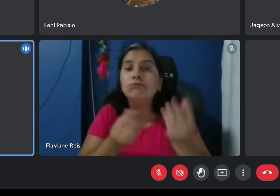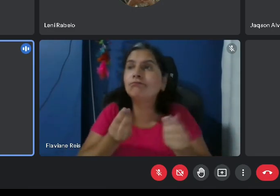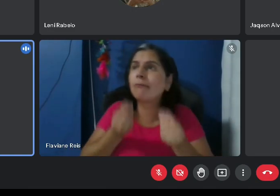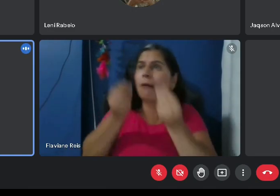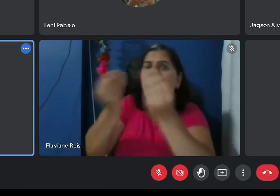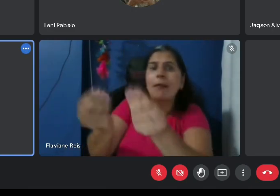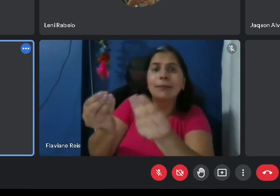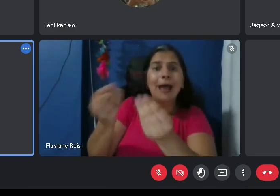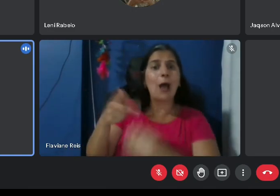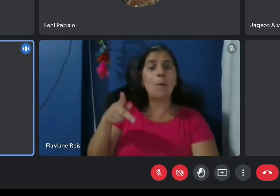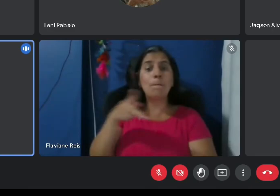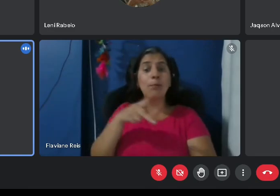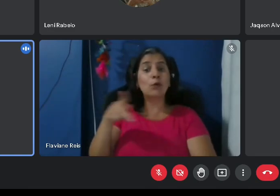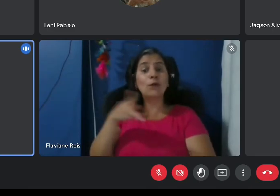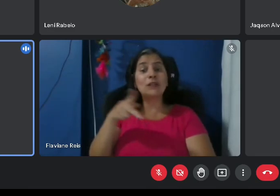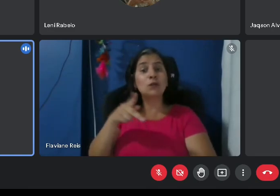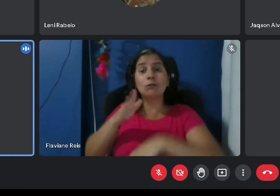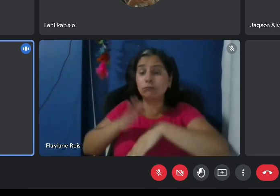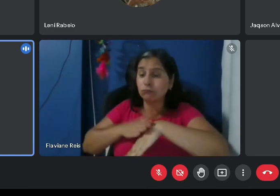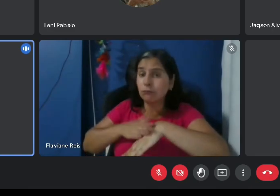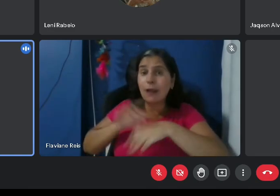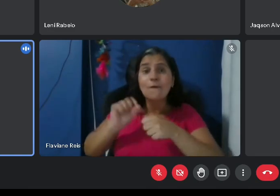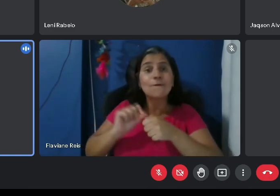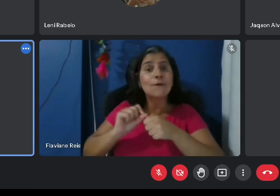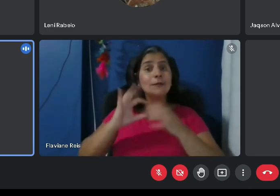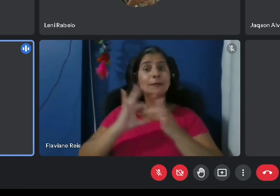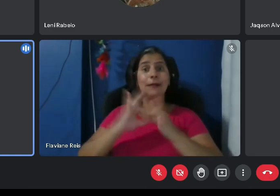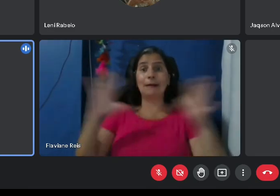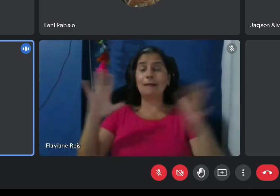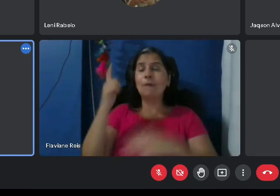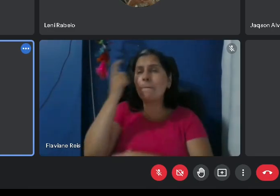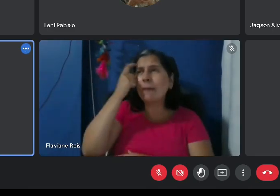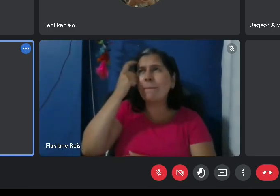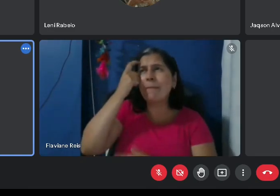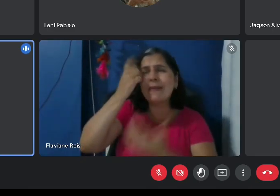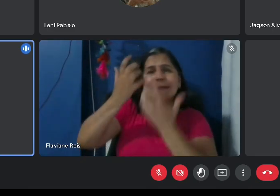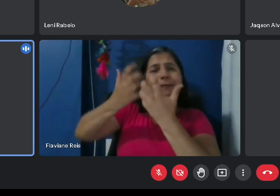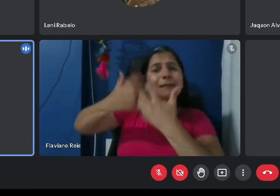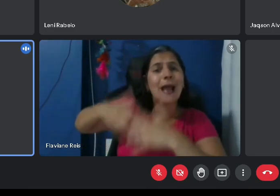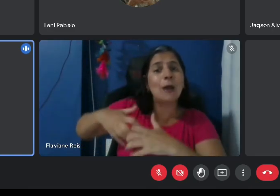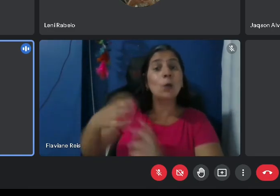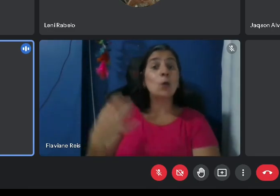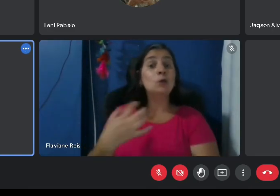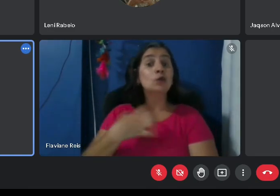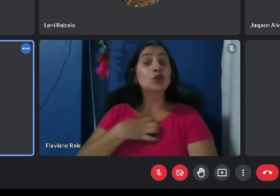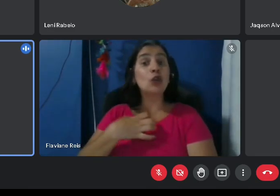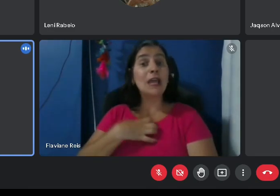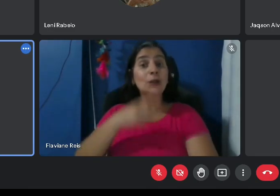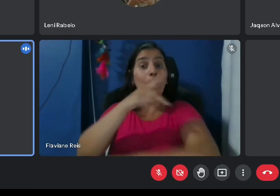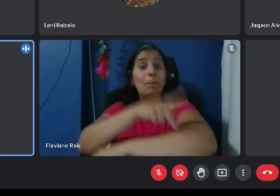para o surdo. Como que nós vamos entregar um currículo de professor que